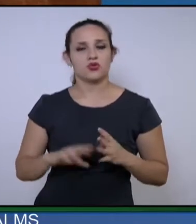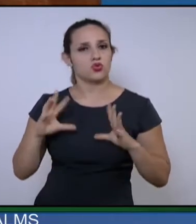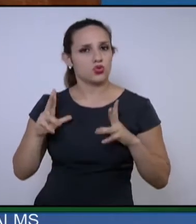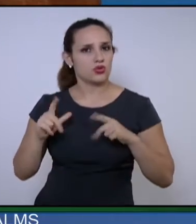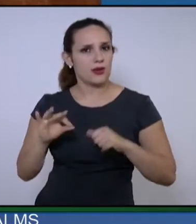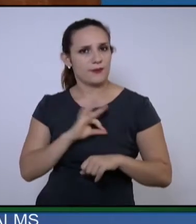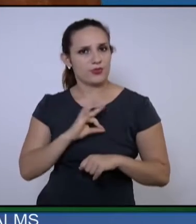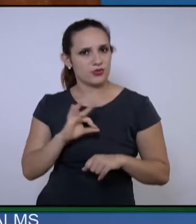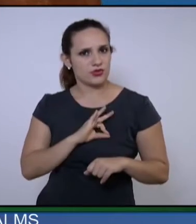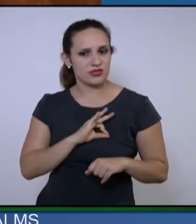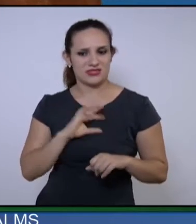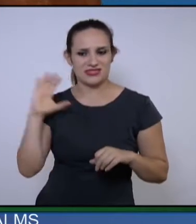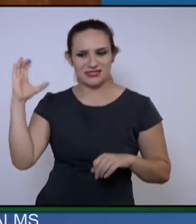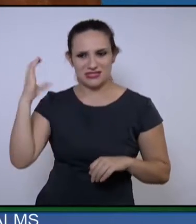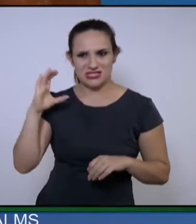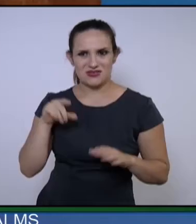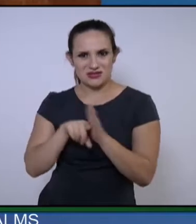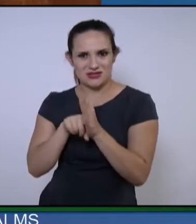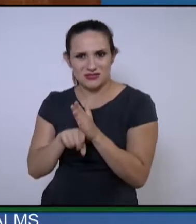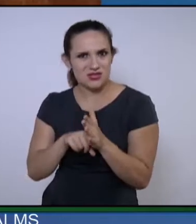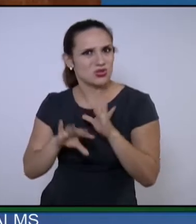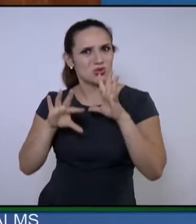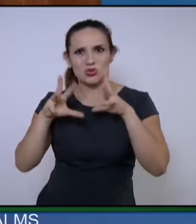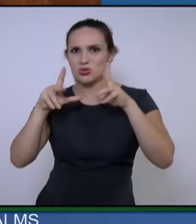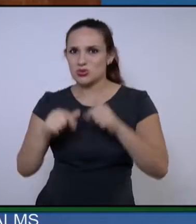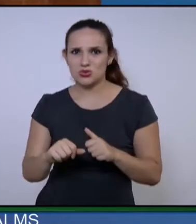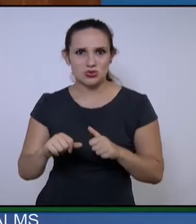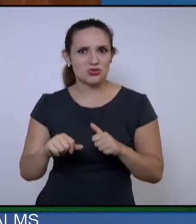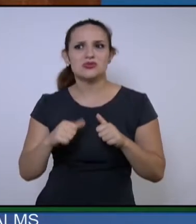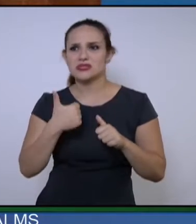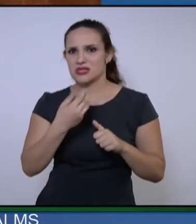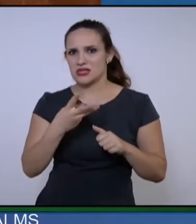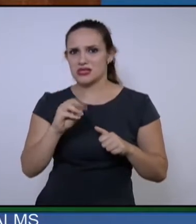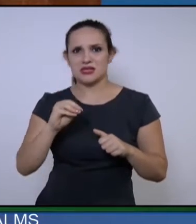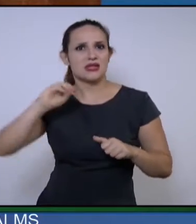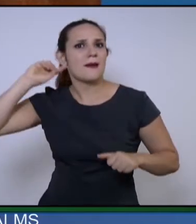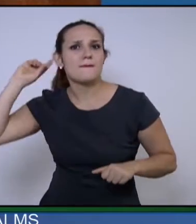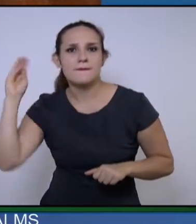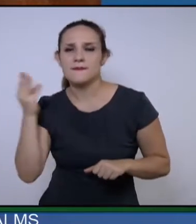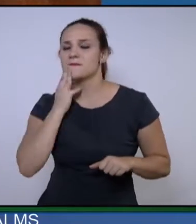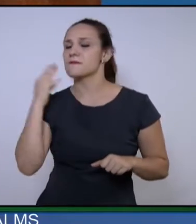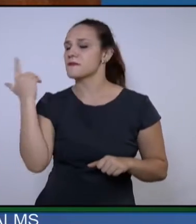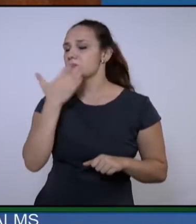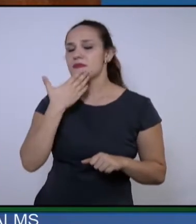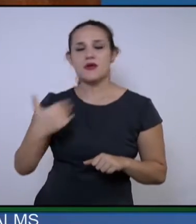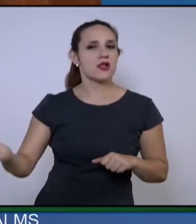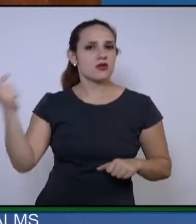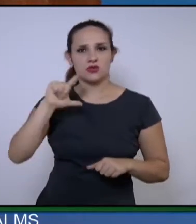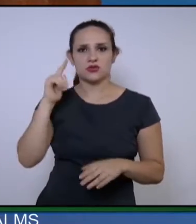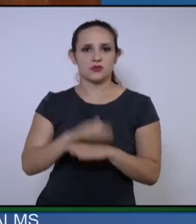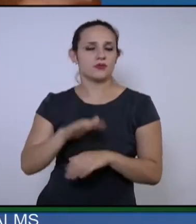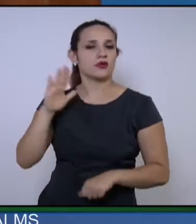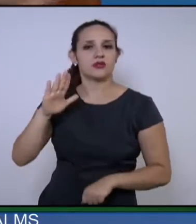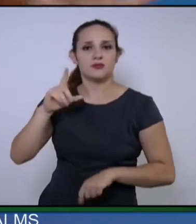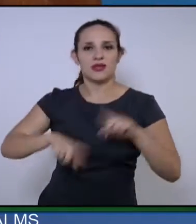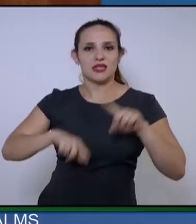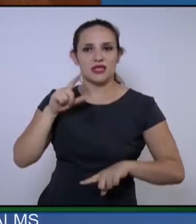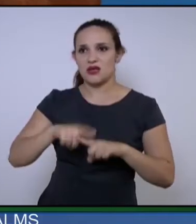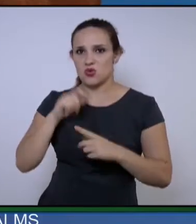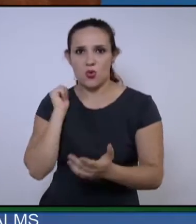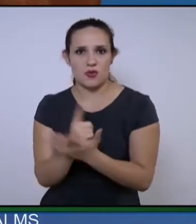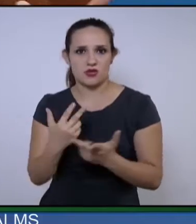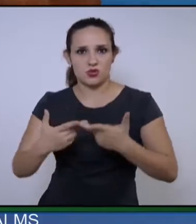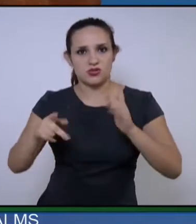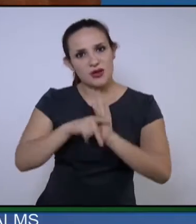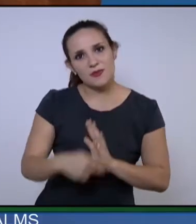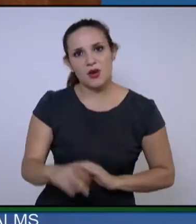Polícia Técnica e Científica. 130 milhões que poderia melhor equipar as nossas polícias. 130 milhões que